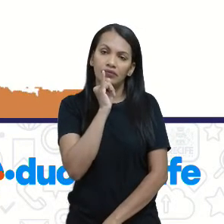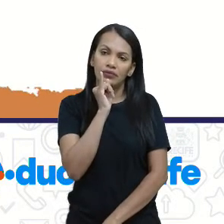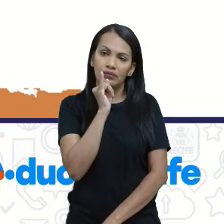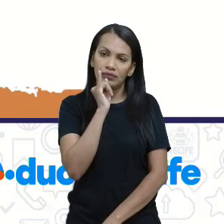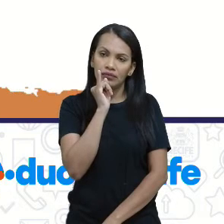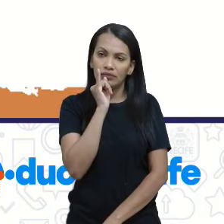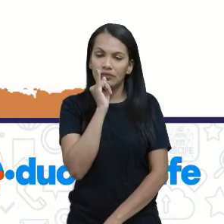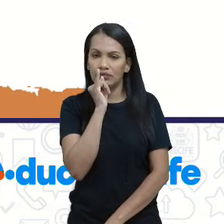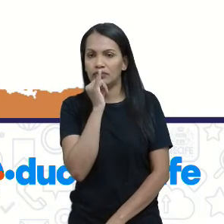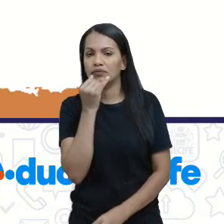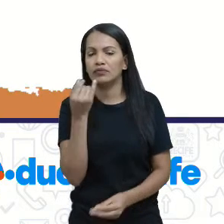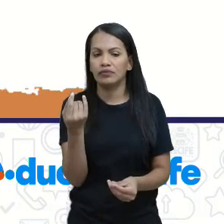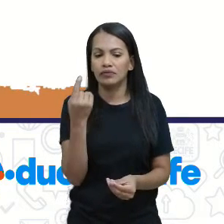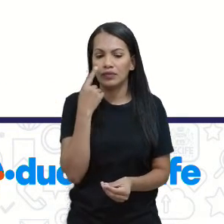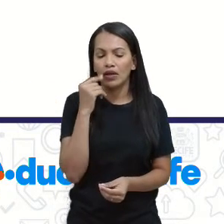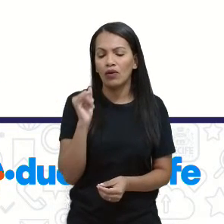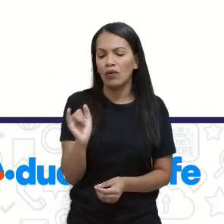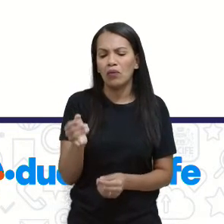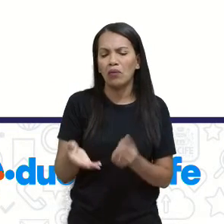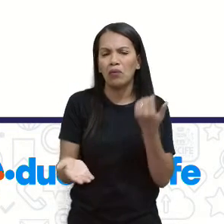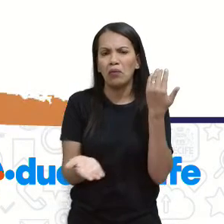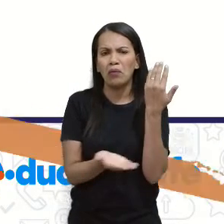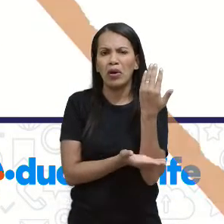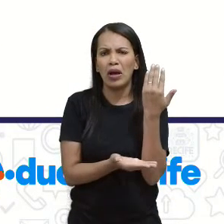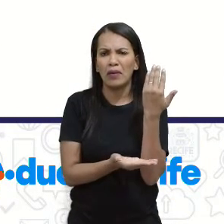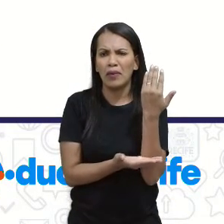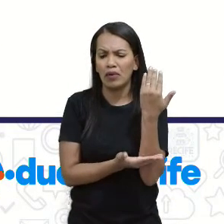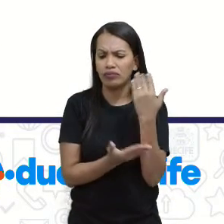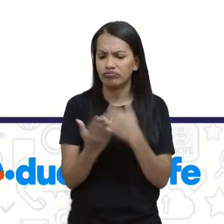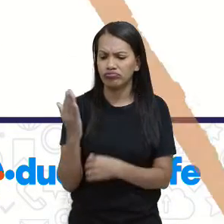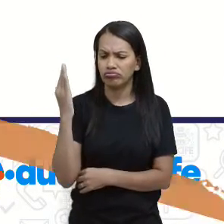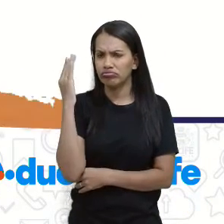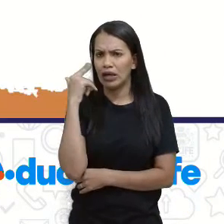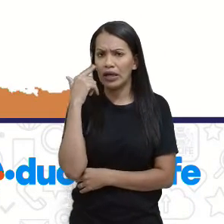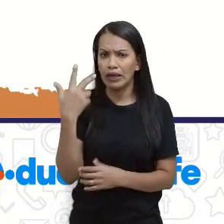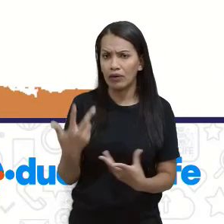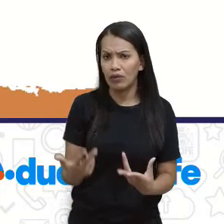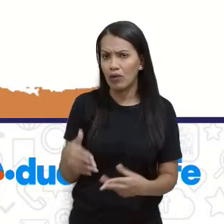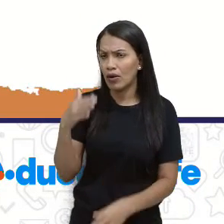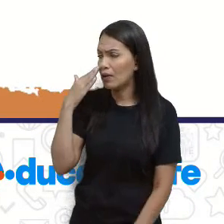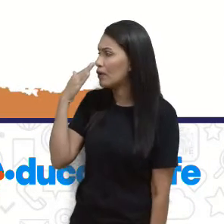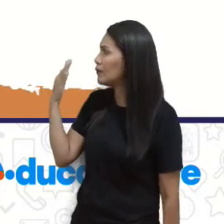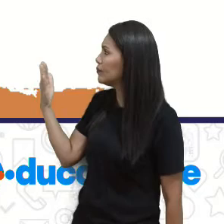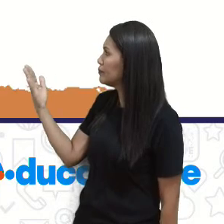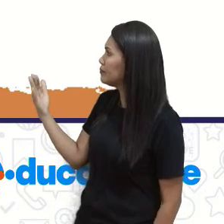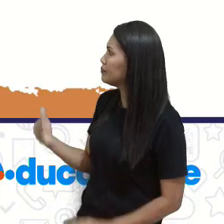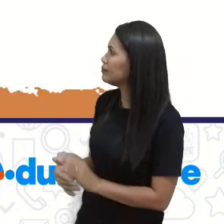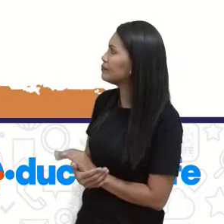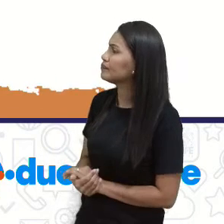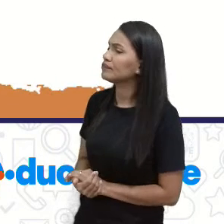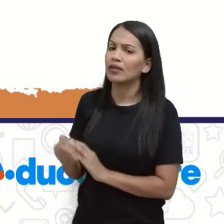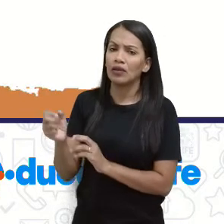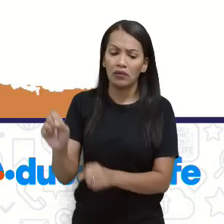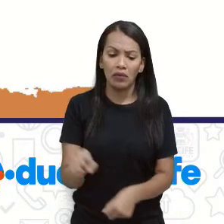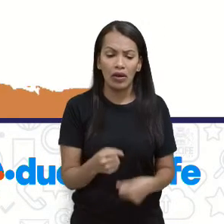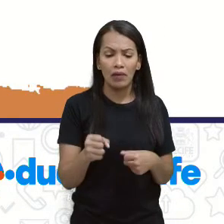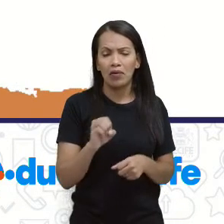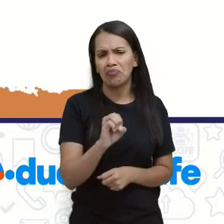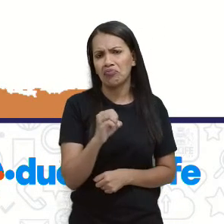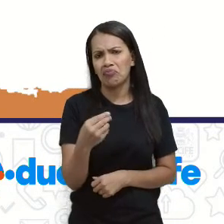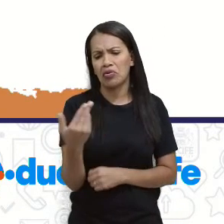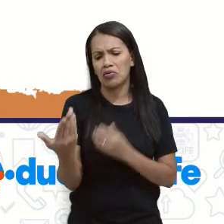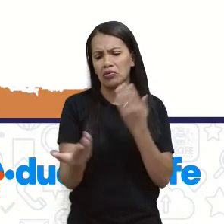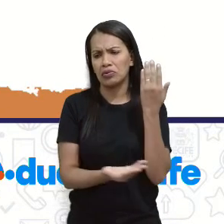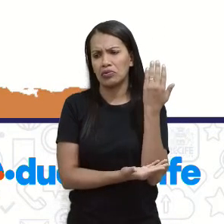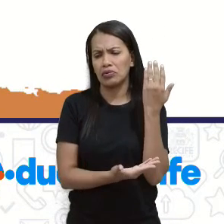uma estaca ou algo lá como sequência, por exemplo, uma vassoura ou um cabo de vassoura